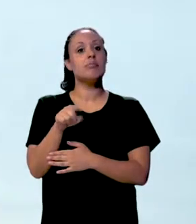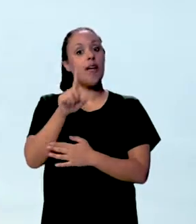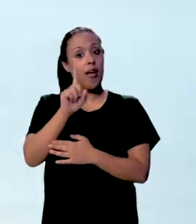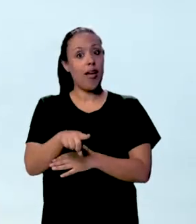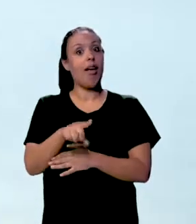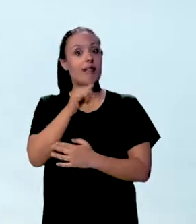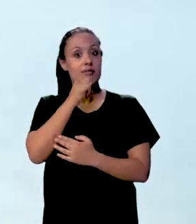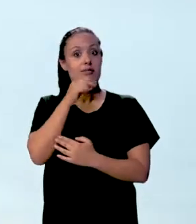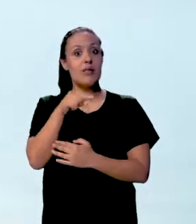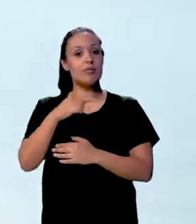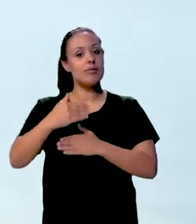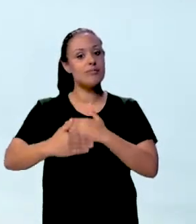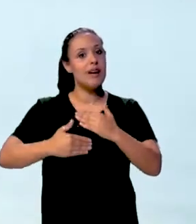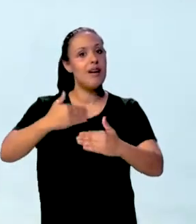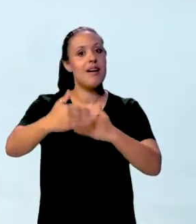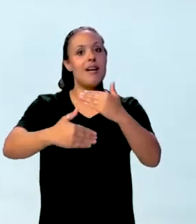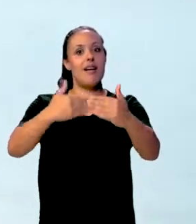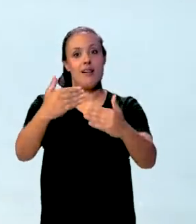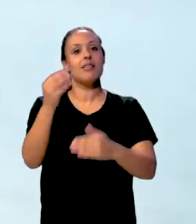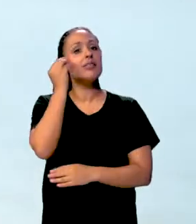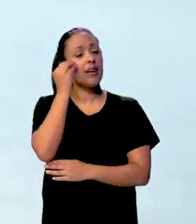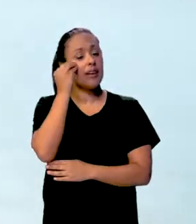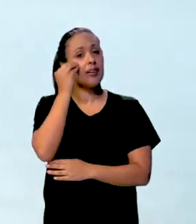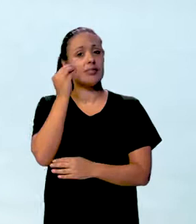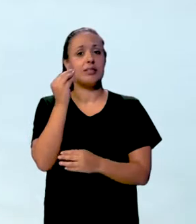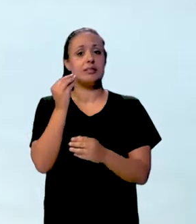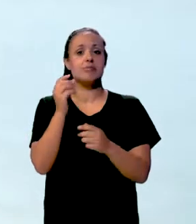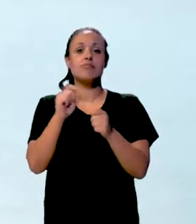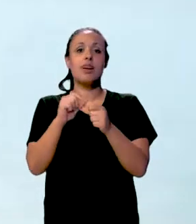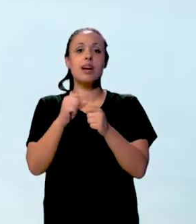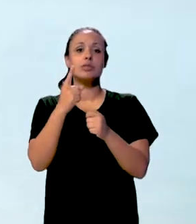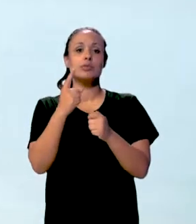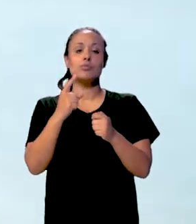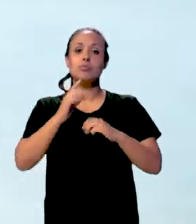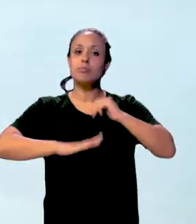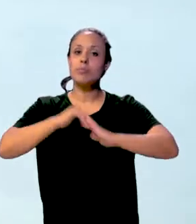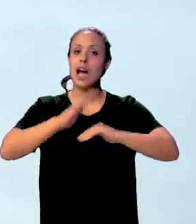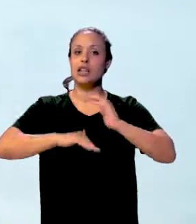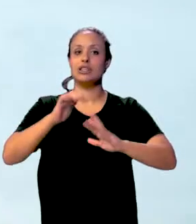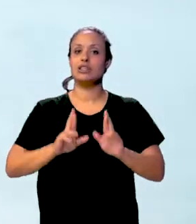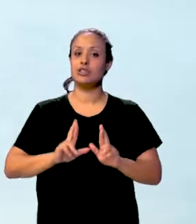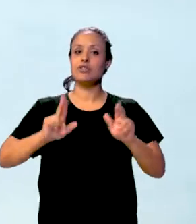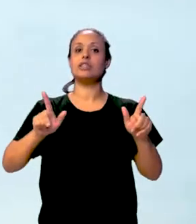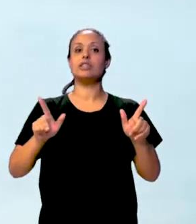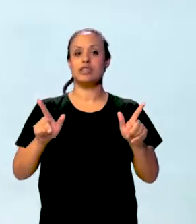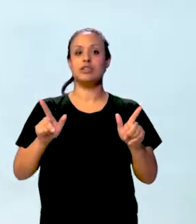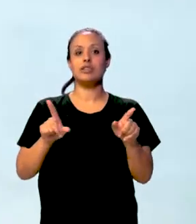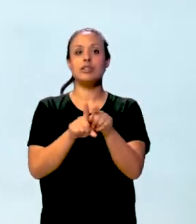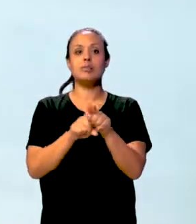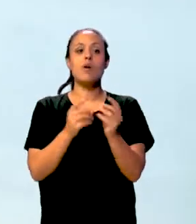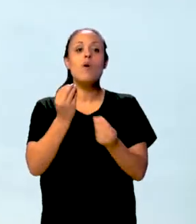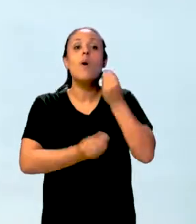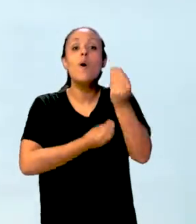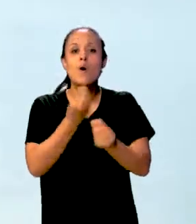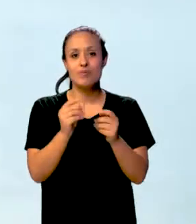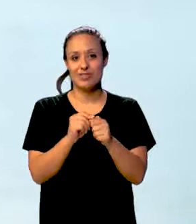esse saber, né? E tentar produzir uma psicologia diferente. E repensar o lugar da psicologia, as